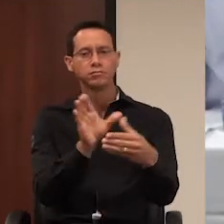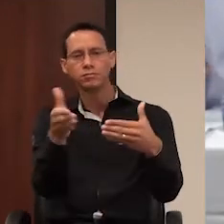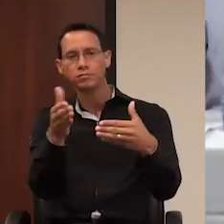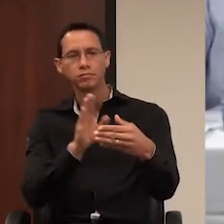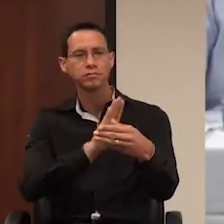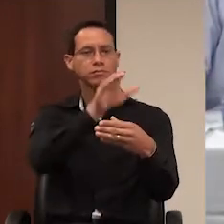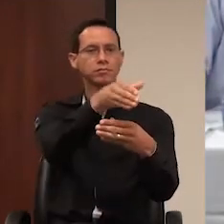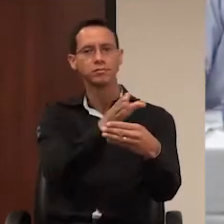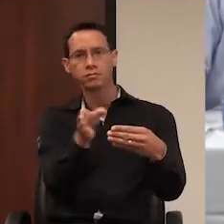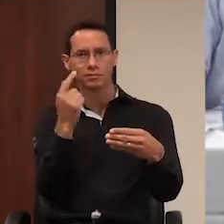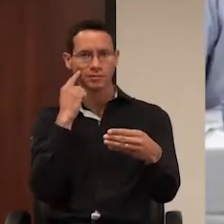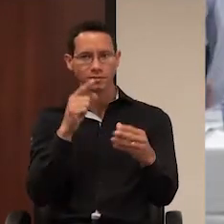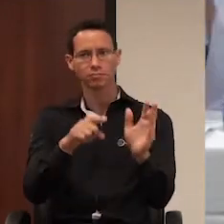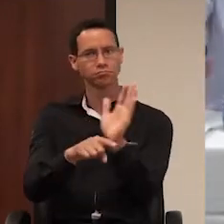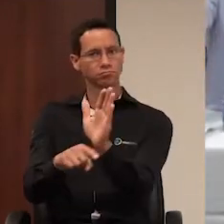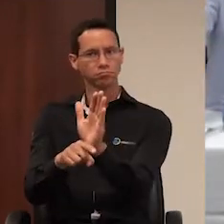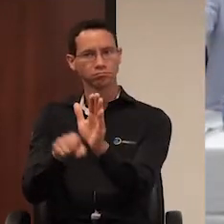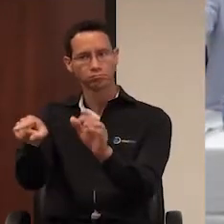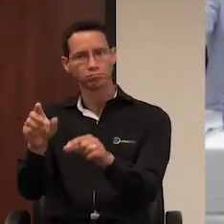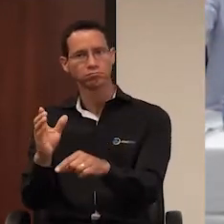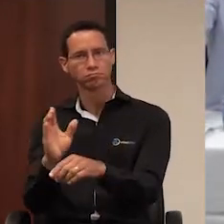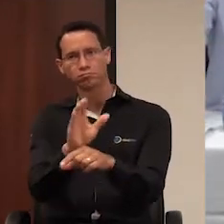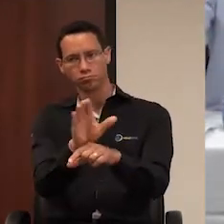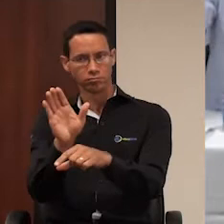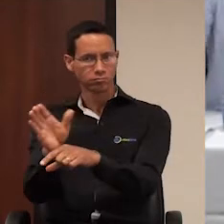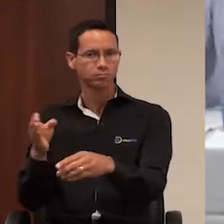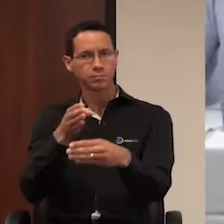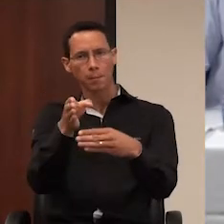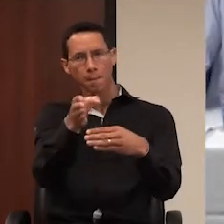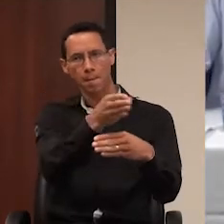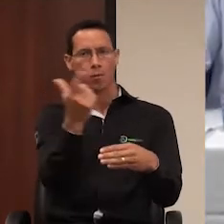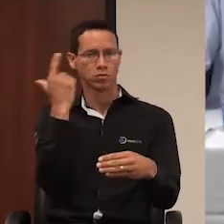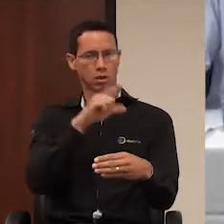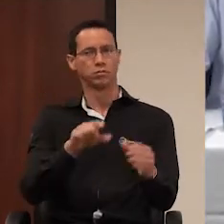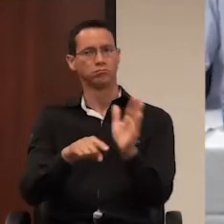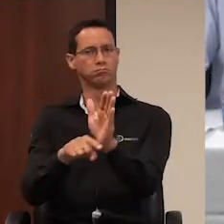para que o curatelado consiga pular esse obstáculo com o auxílio dele.